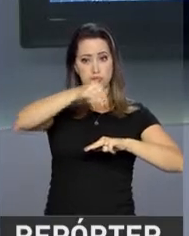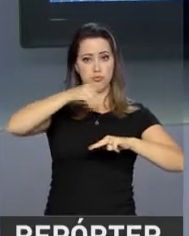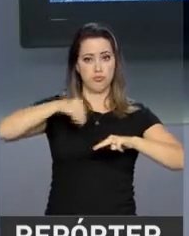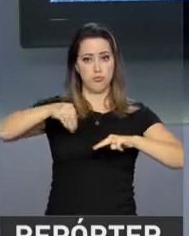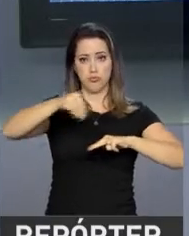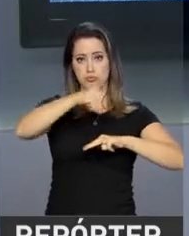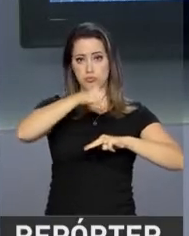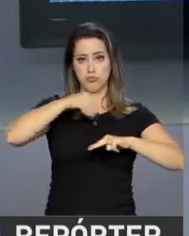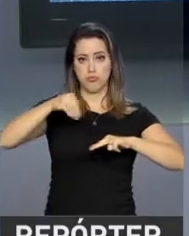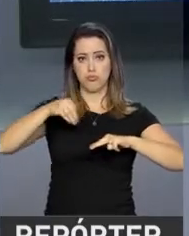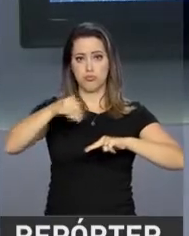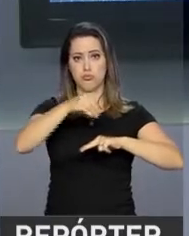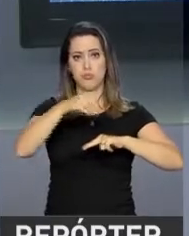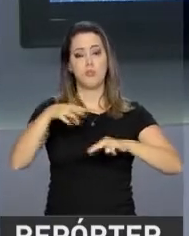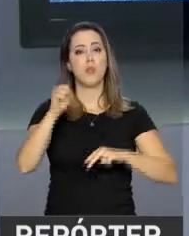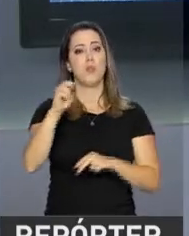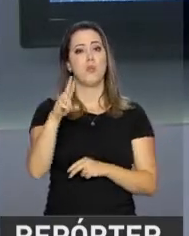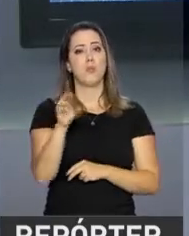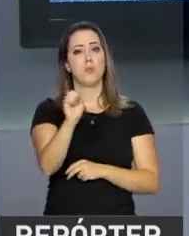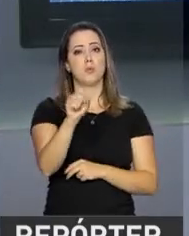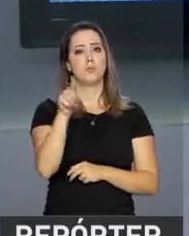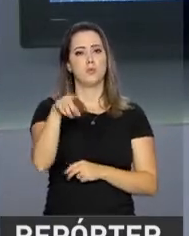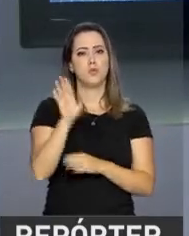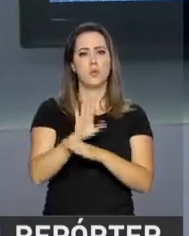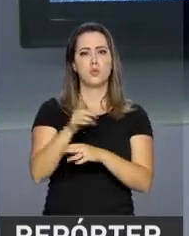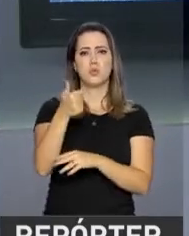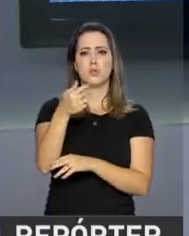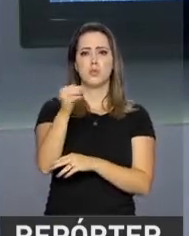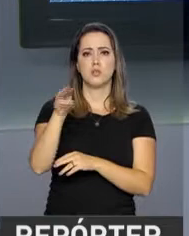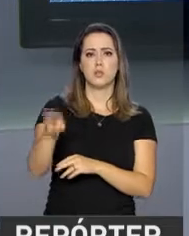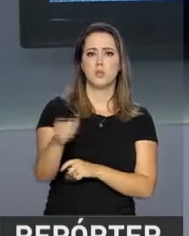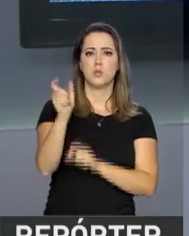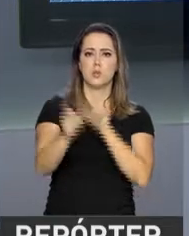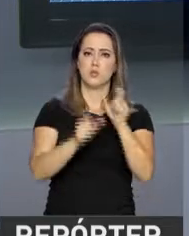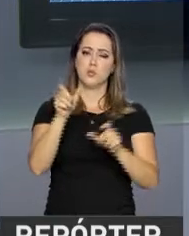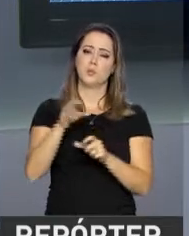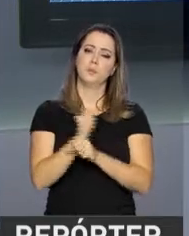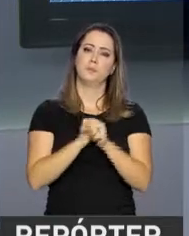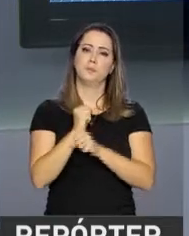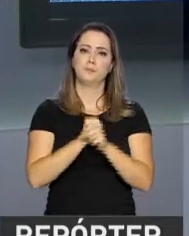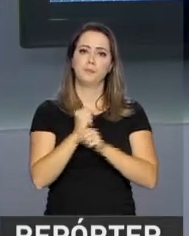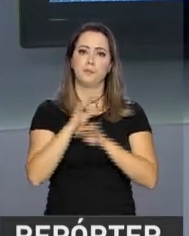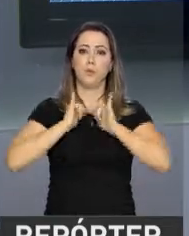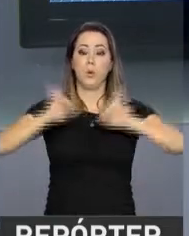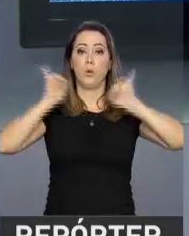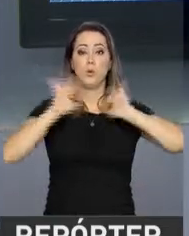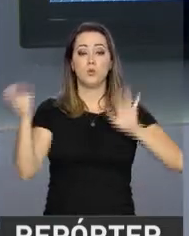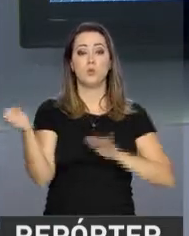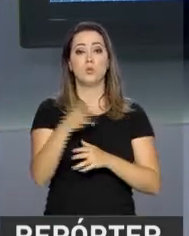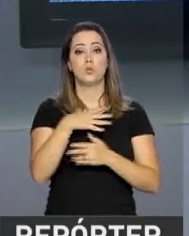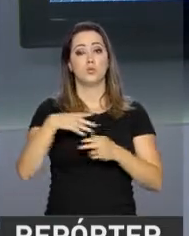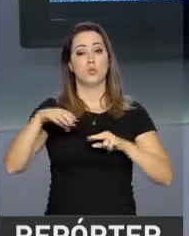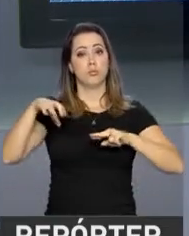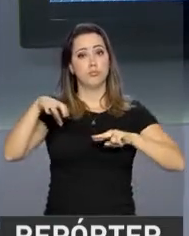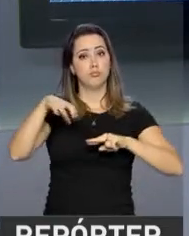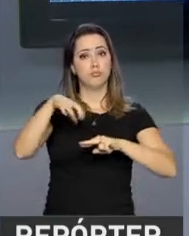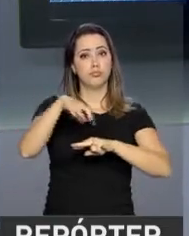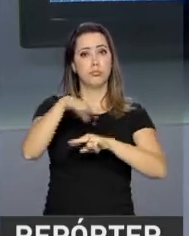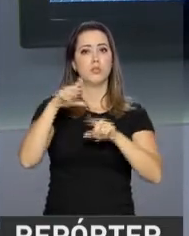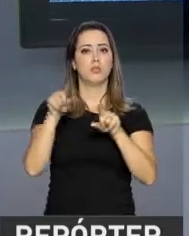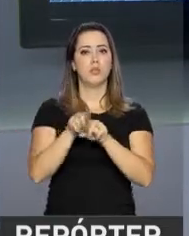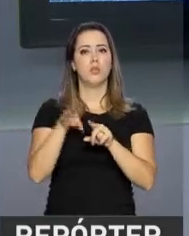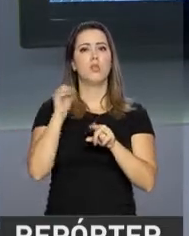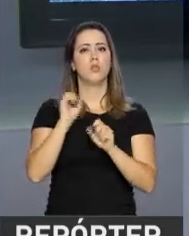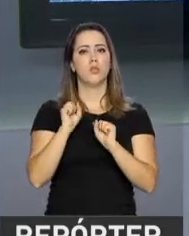o ministro ricardo barros esta ação vai beneficiar 70 milhões de pacientes por ano o anúncio de novos equipamentos conhecidos como